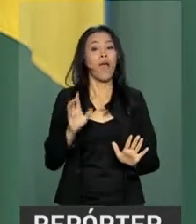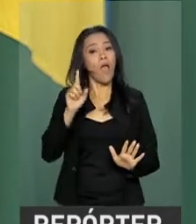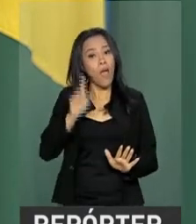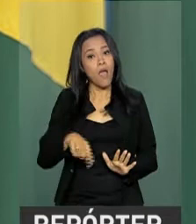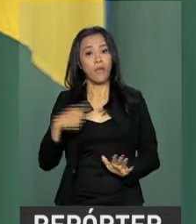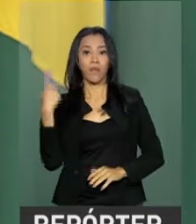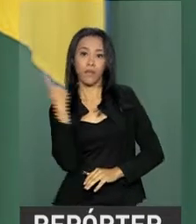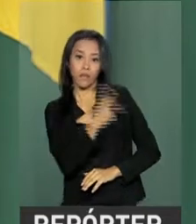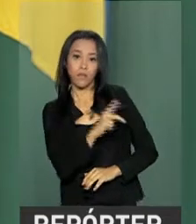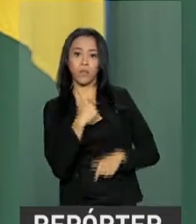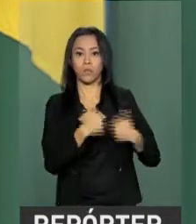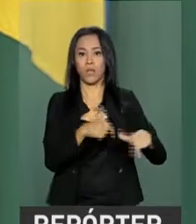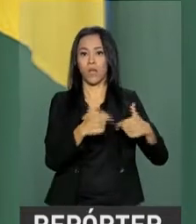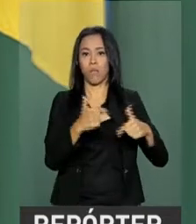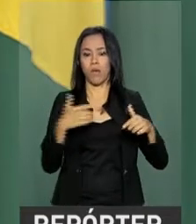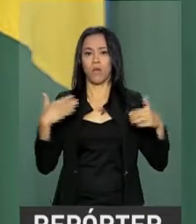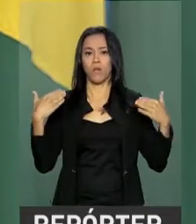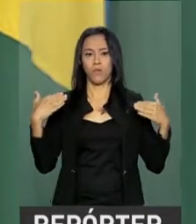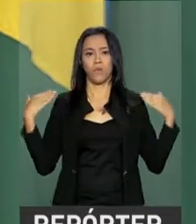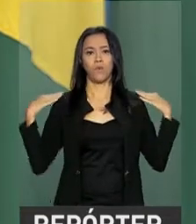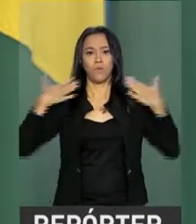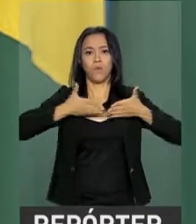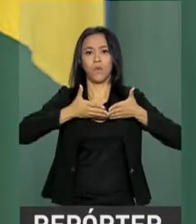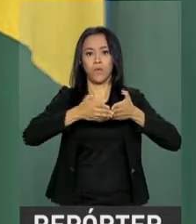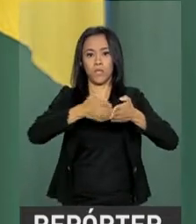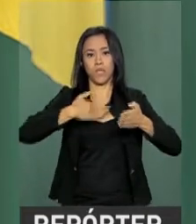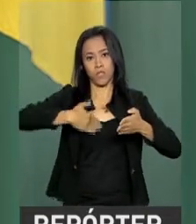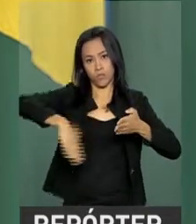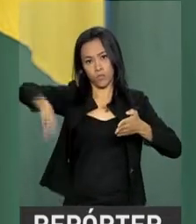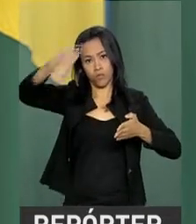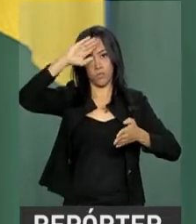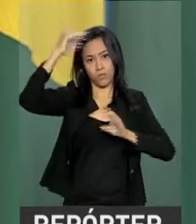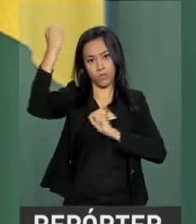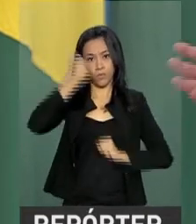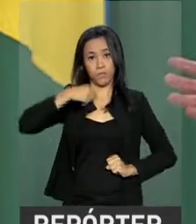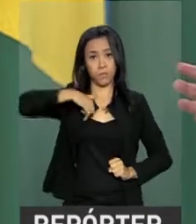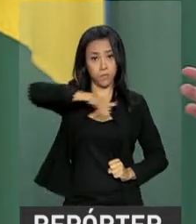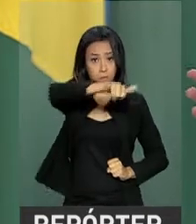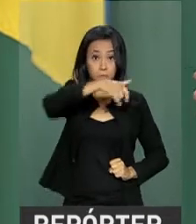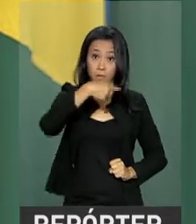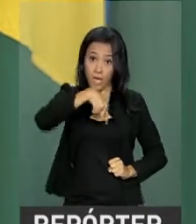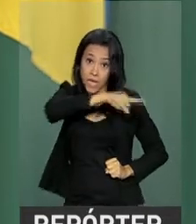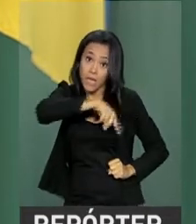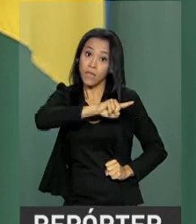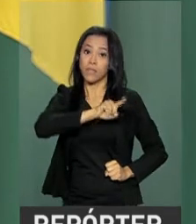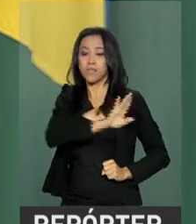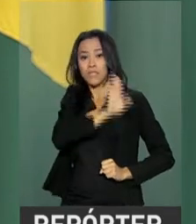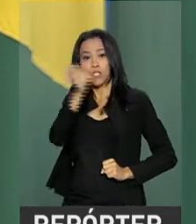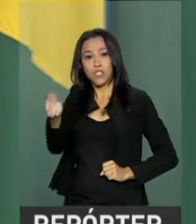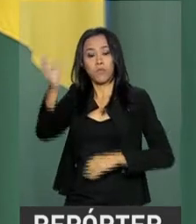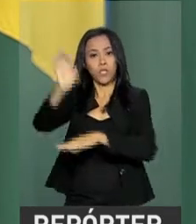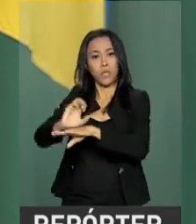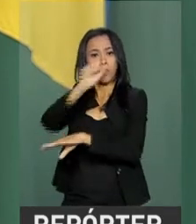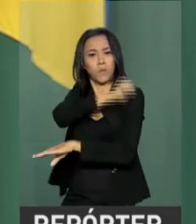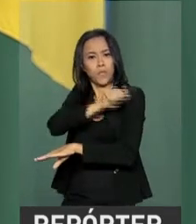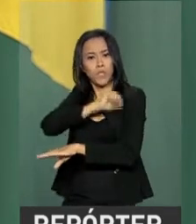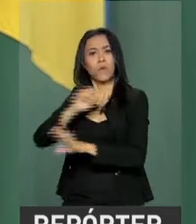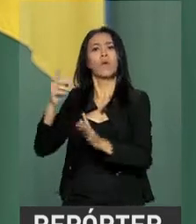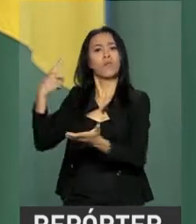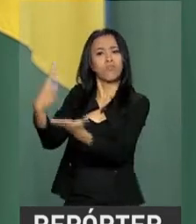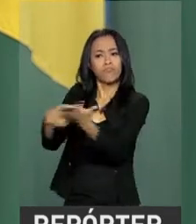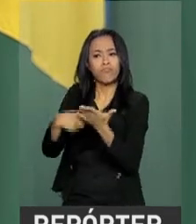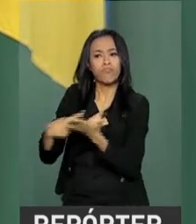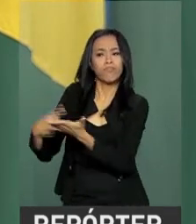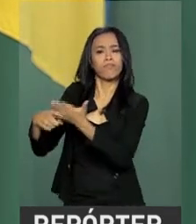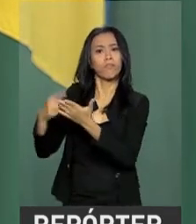a ação das forças armadas no rio de janeiro em coordenação estreita disse ma com as autoridades locais já